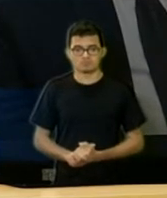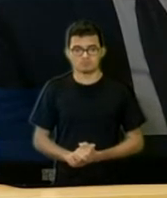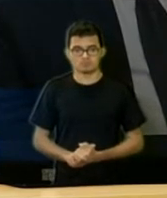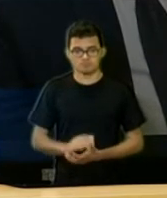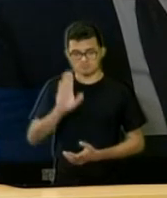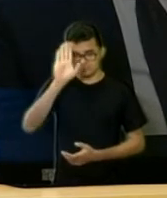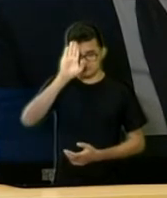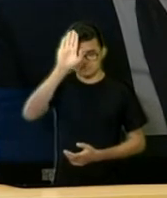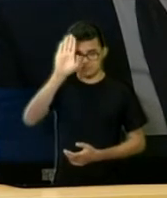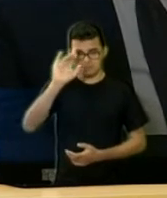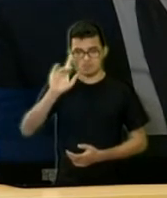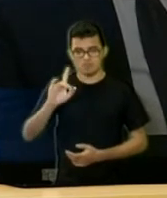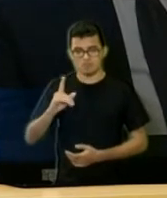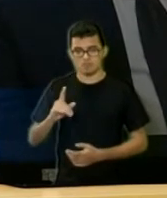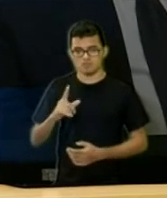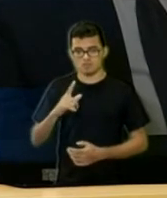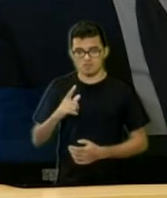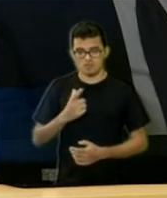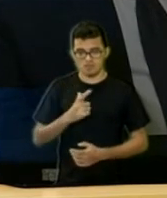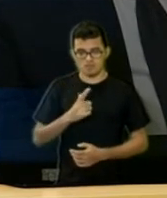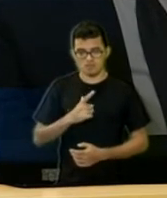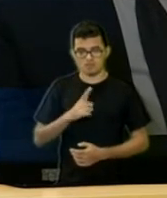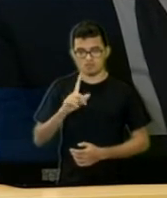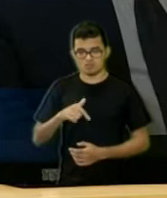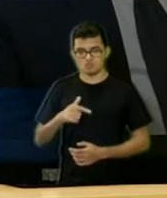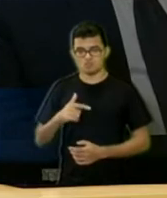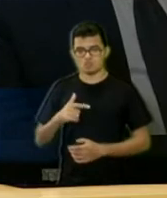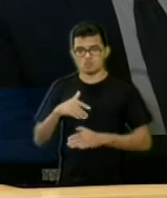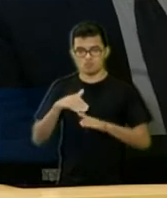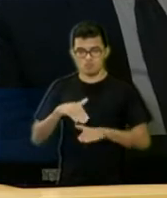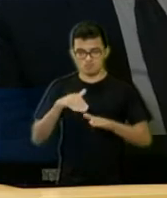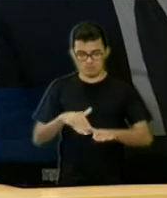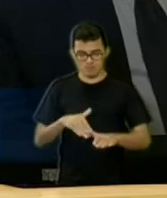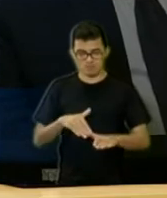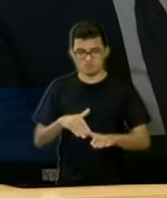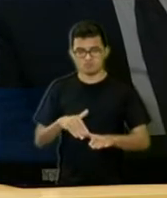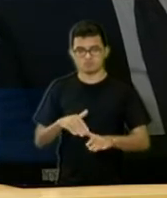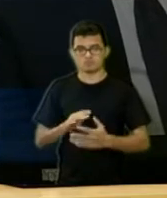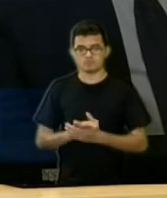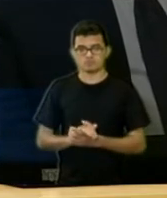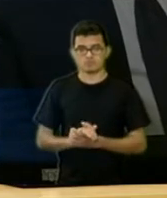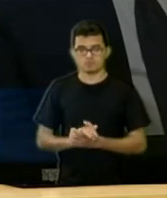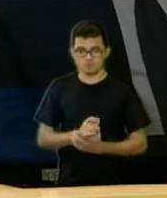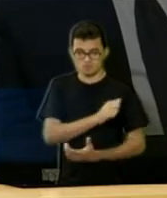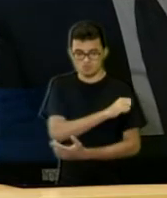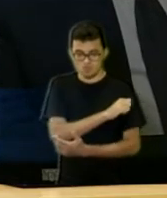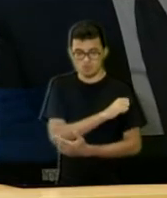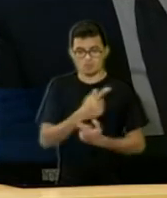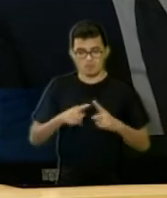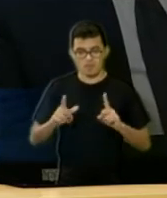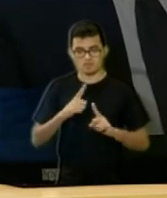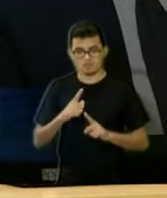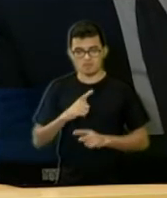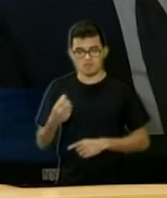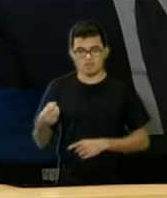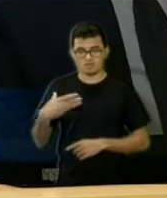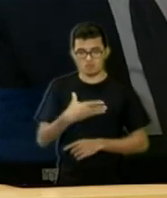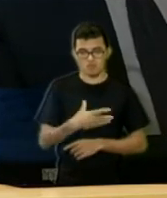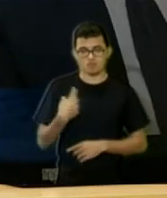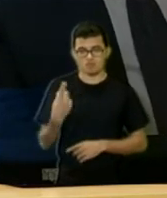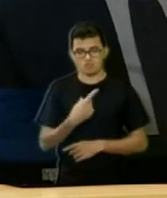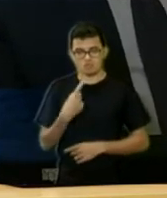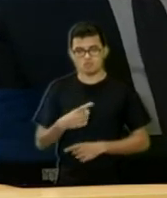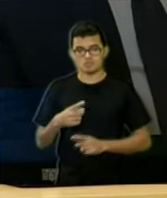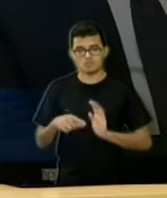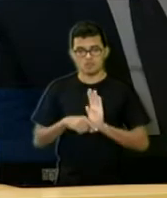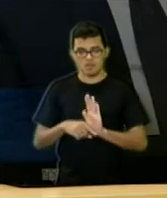nossa geração, minha e do Moacir, de movimento estudantil. Mas estou feliz por ver a nova, né, que a gente está ajudando a